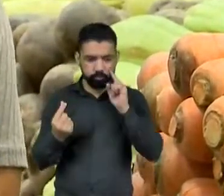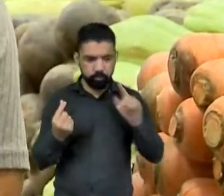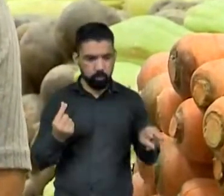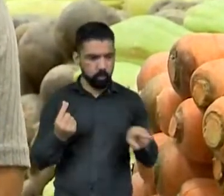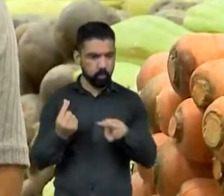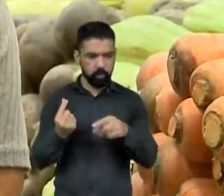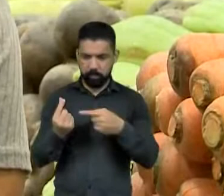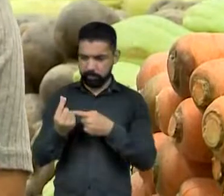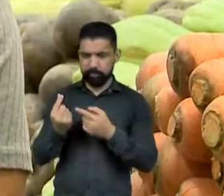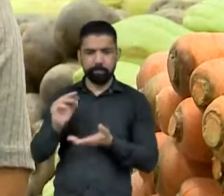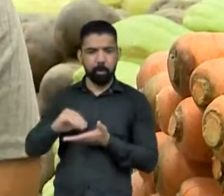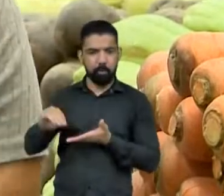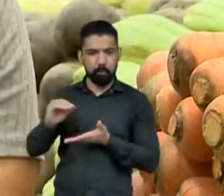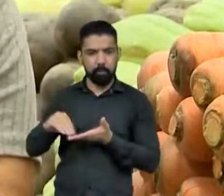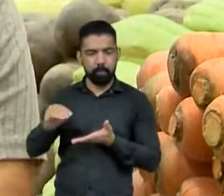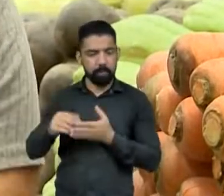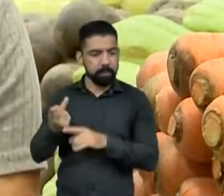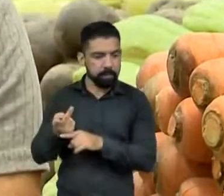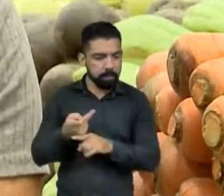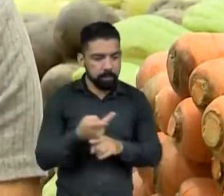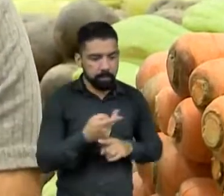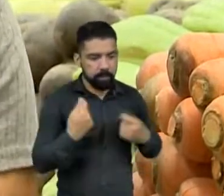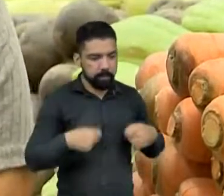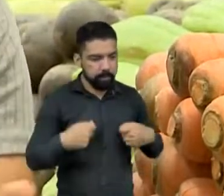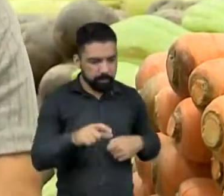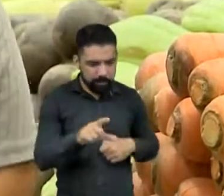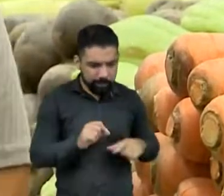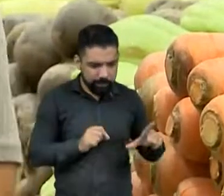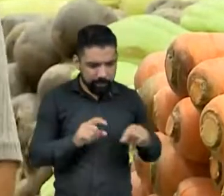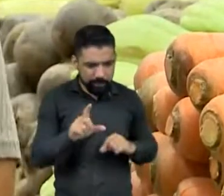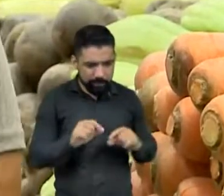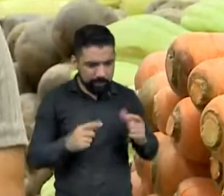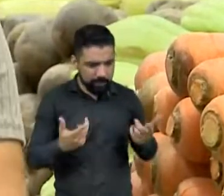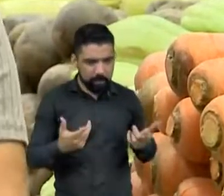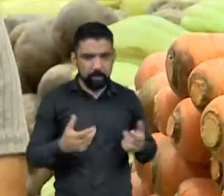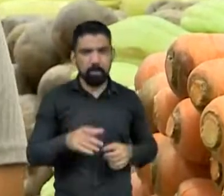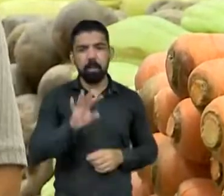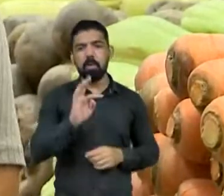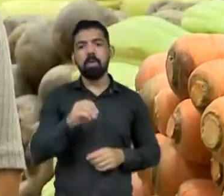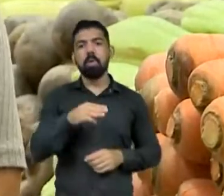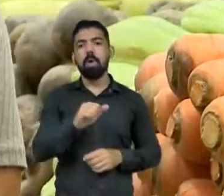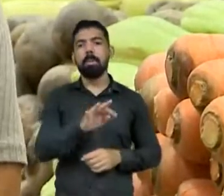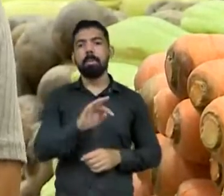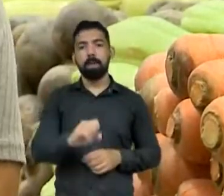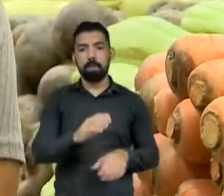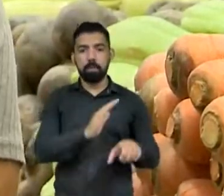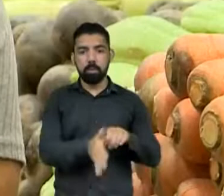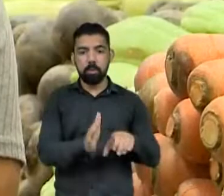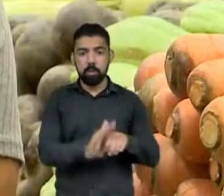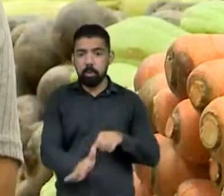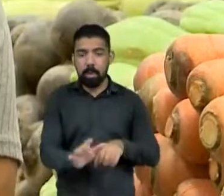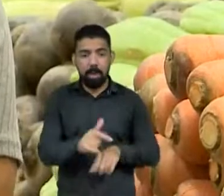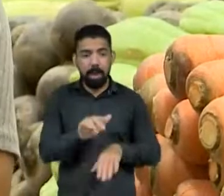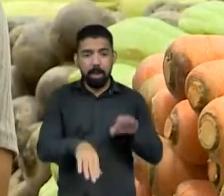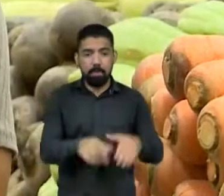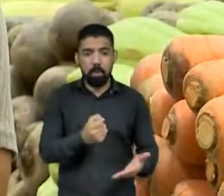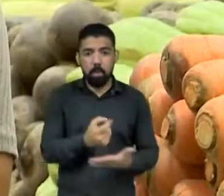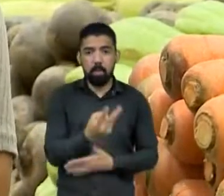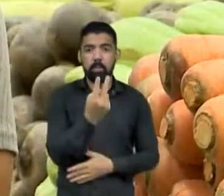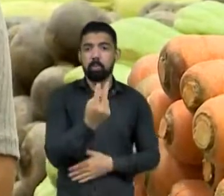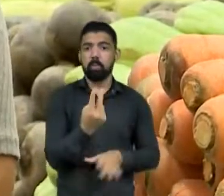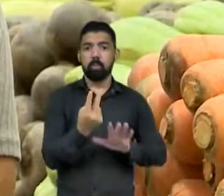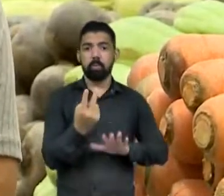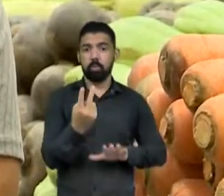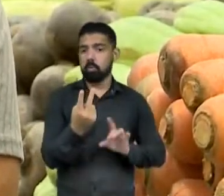fica procurando e escolhendo muito, muito. Tomate, às vezes eu só levo 2. Porque realmente não dá, estava de